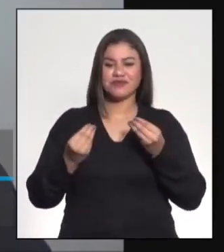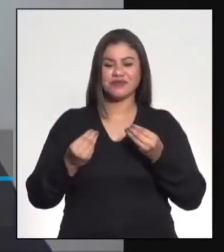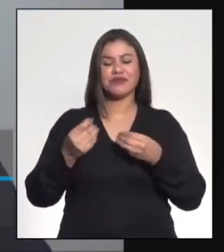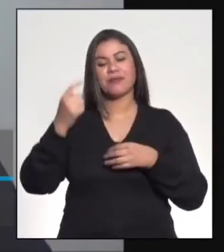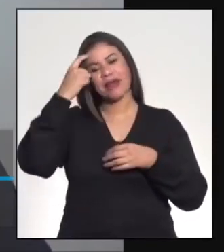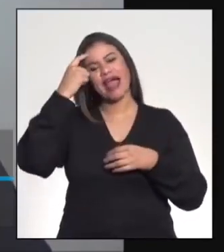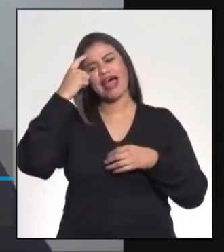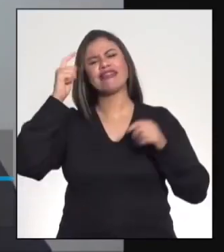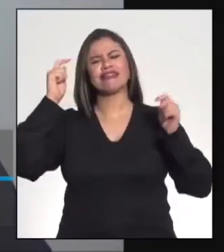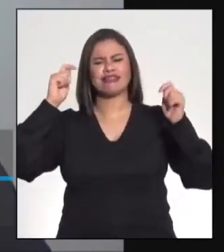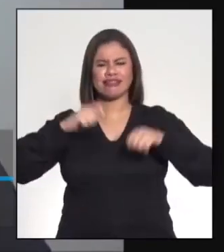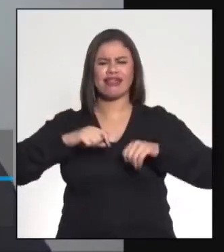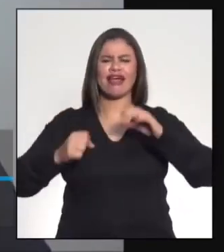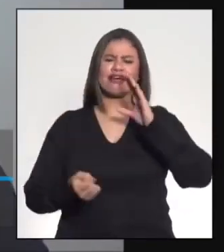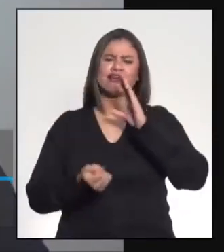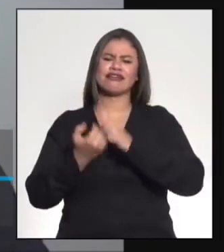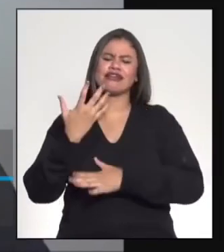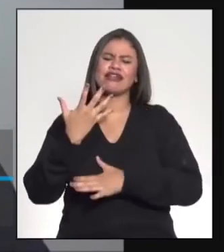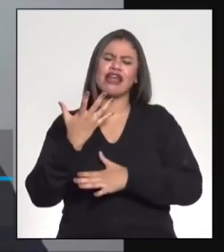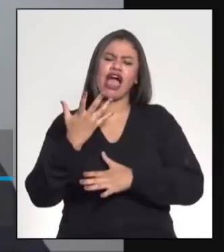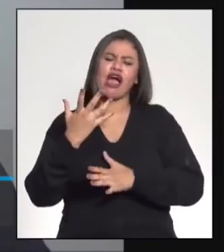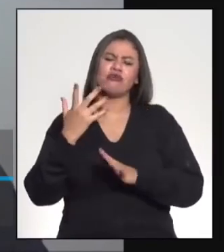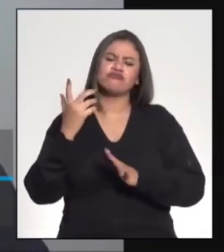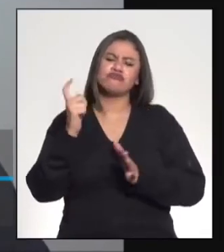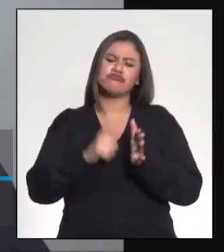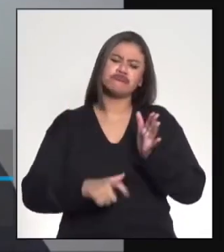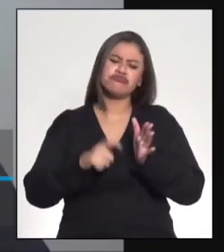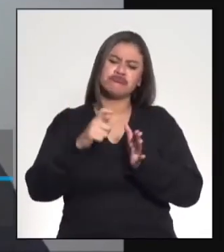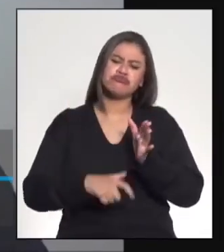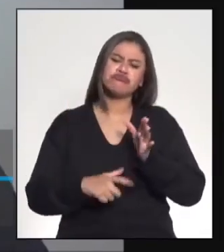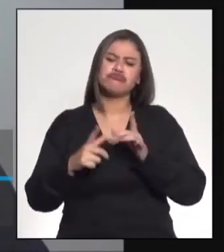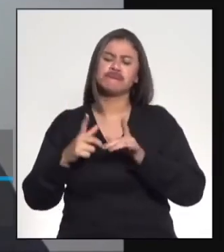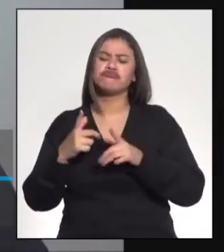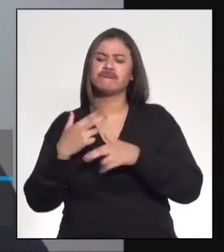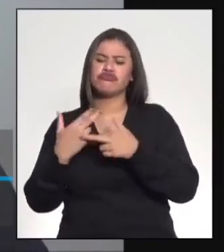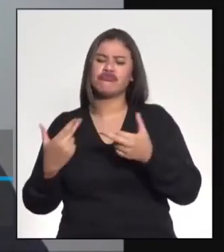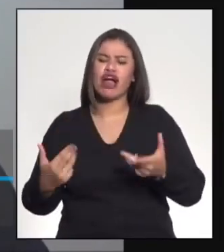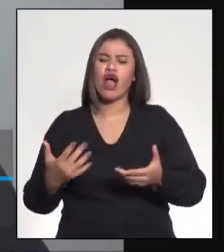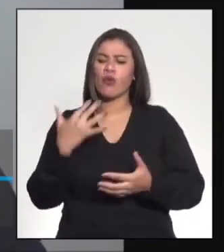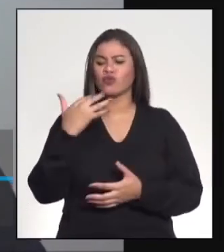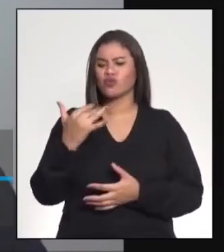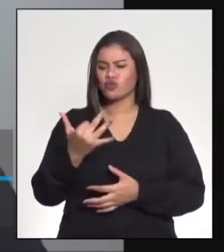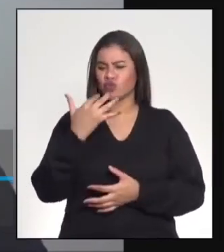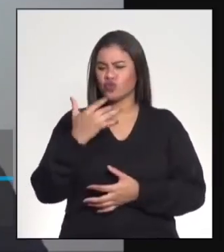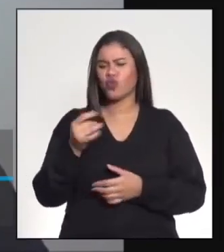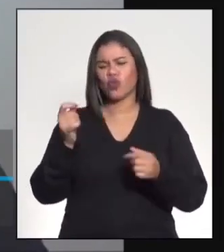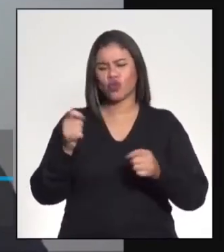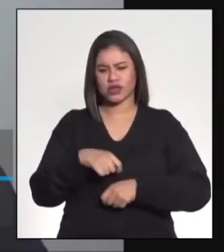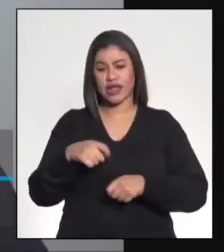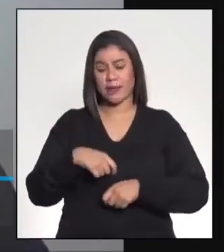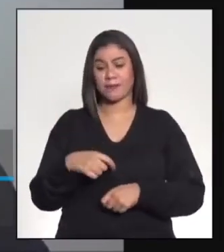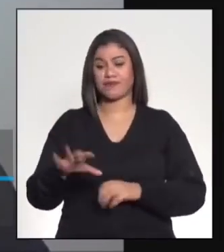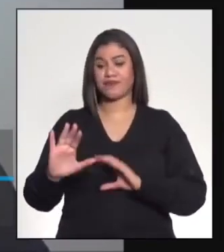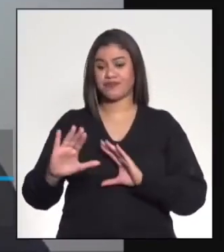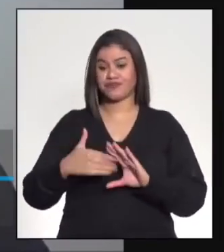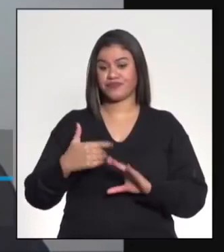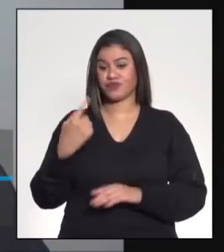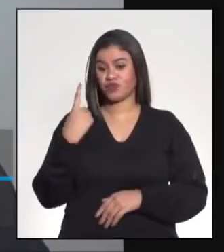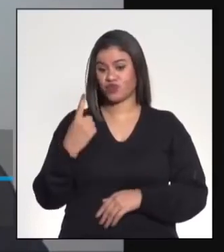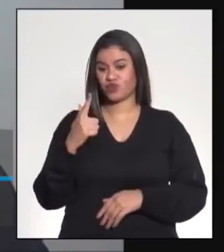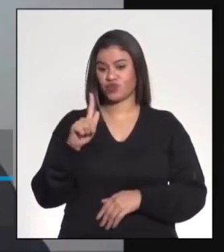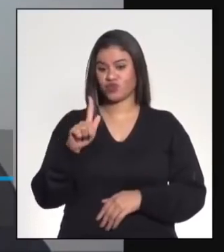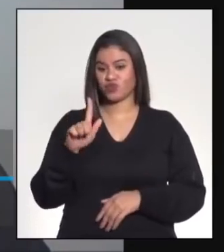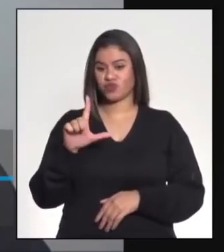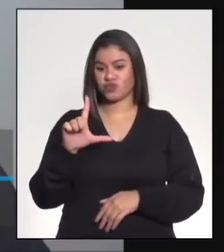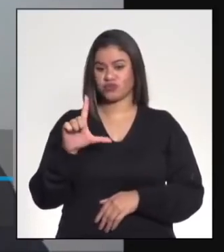música mencionando cores e formas, inclusive. Eu recebi uma aqui, que eu achei muito interessante falar para vocês, que é da